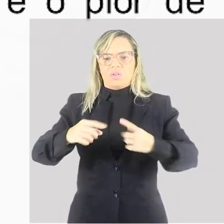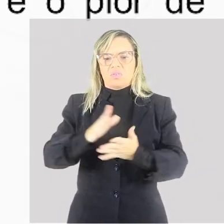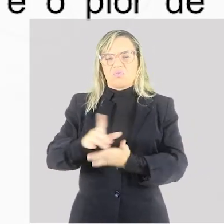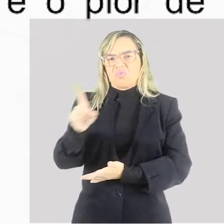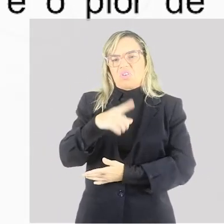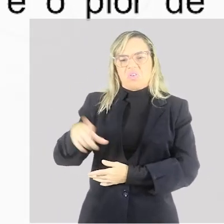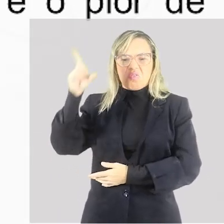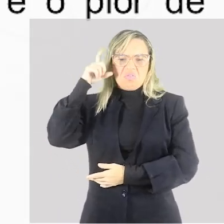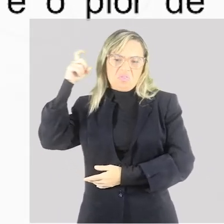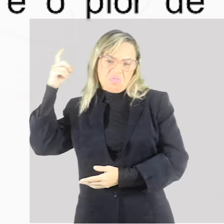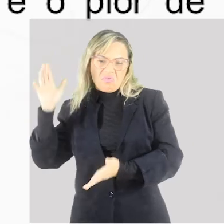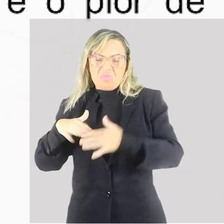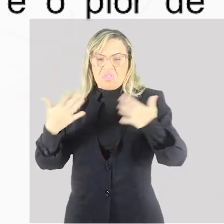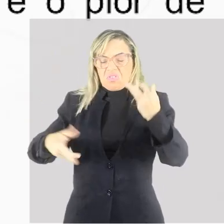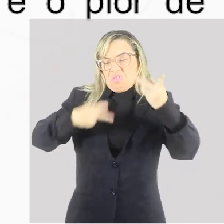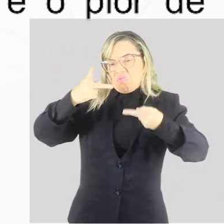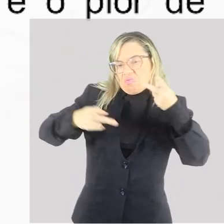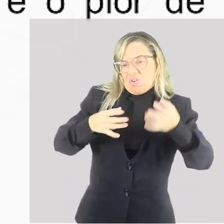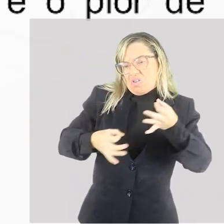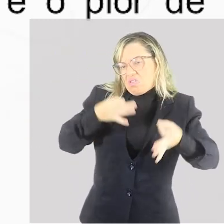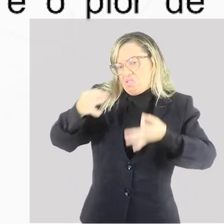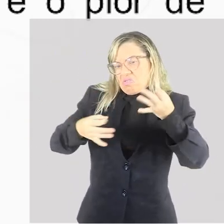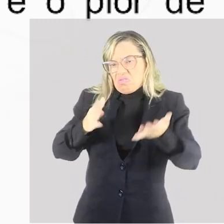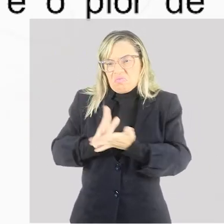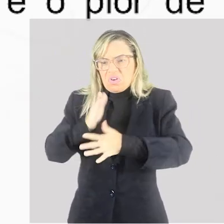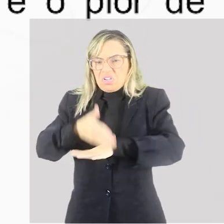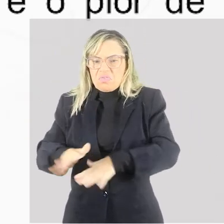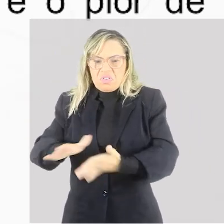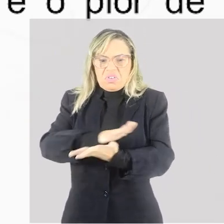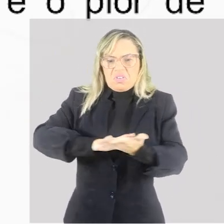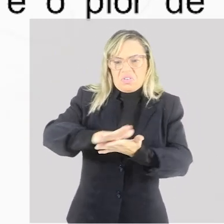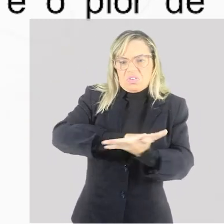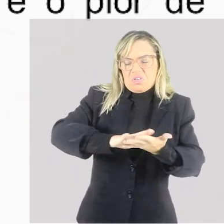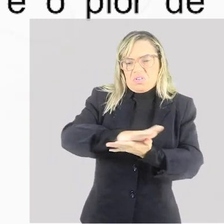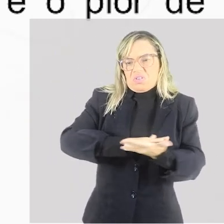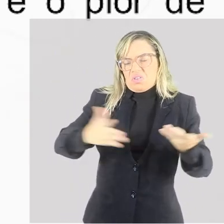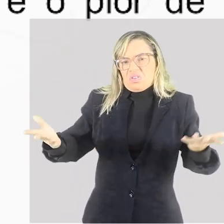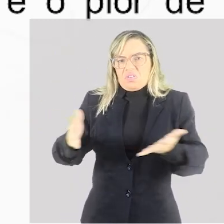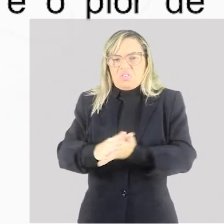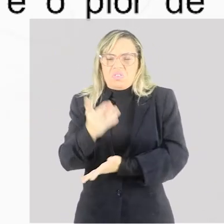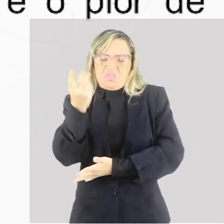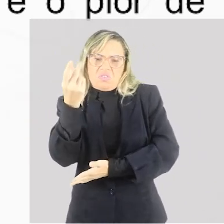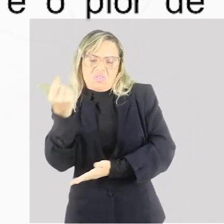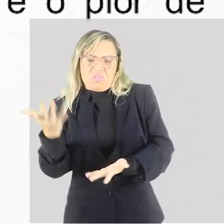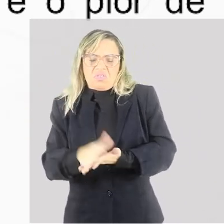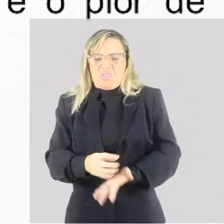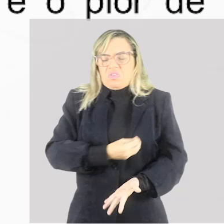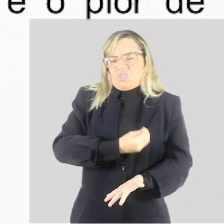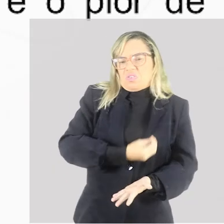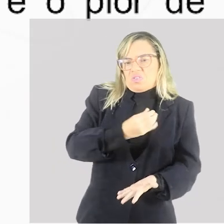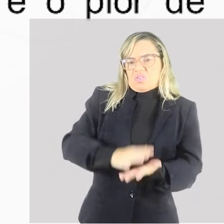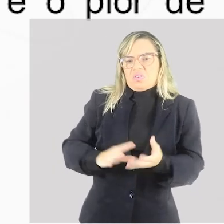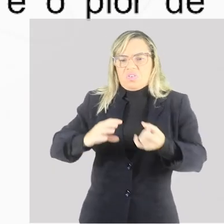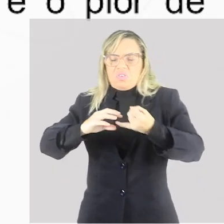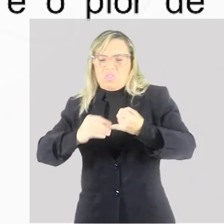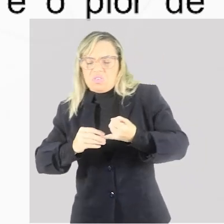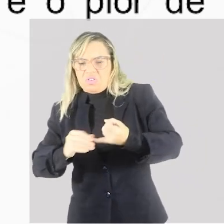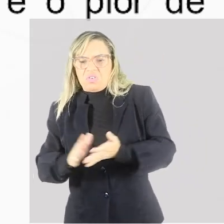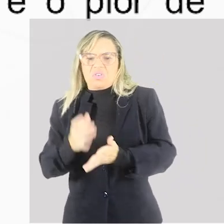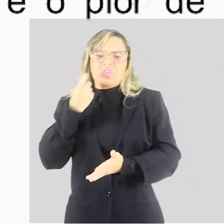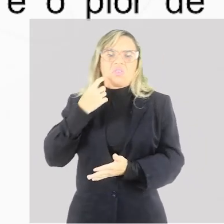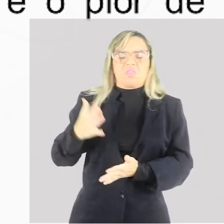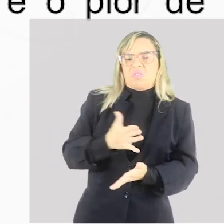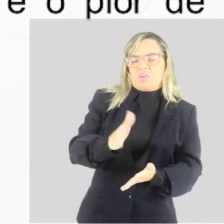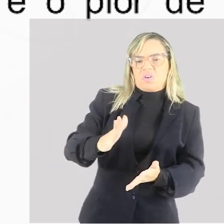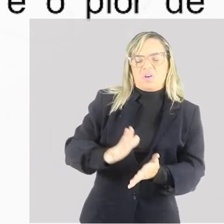não participa de nada, certo? Ele não sabe o custo de vida, o preço do feijão, do peixe, da farinha, do